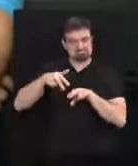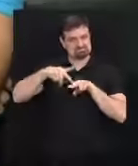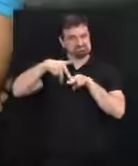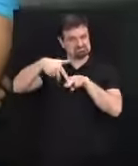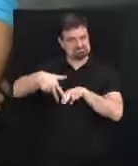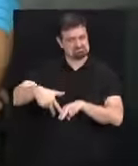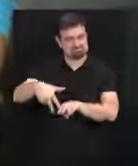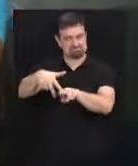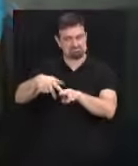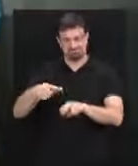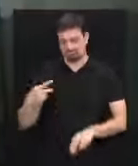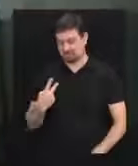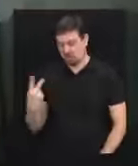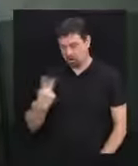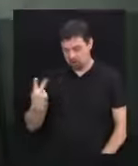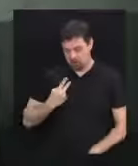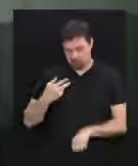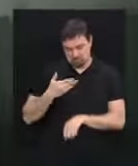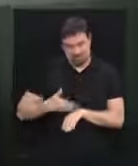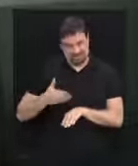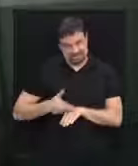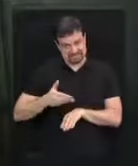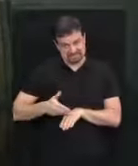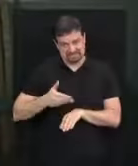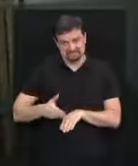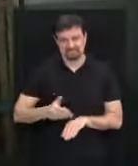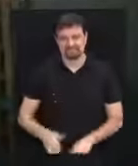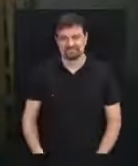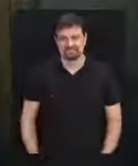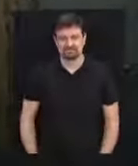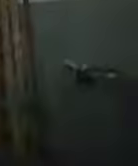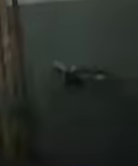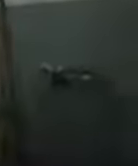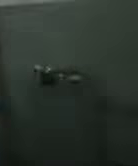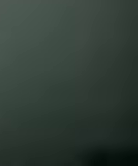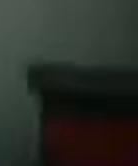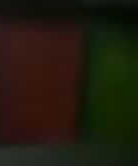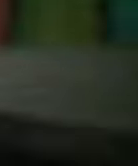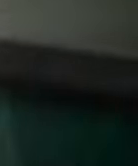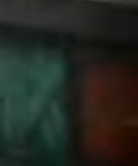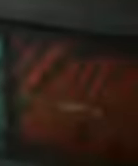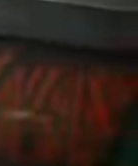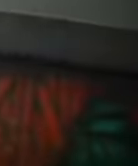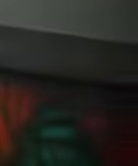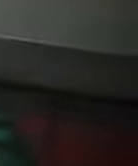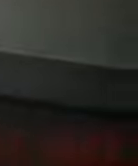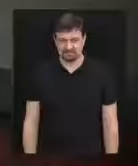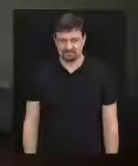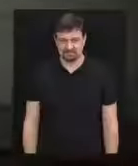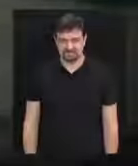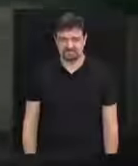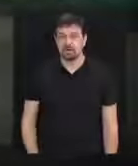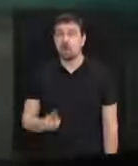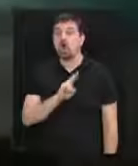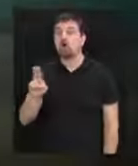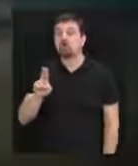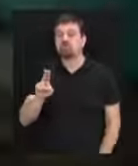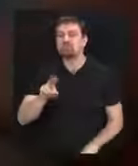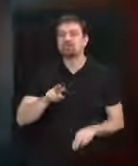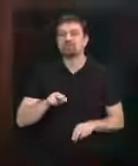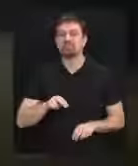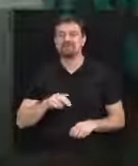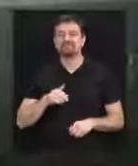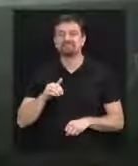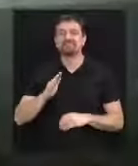Manda bem, né? Pra caramba. Acho que falta um pouquinho de treino pra gente, só um pouquinho. Túlio, andando com duas rodas, só assim. Sabe o